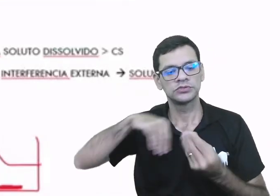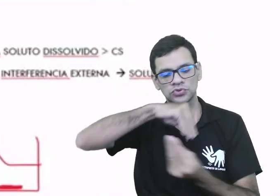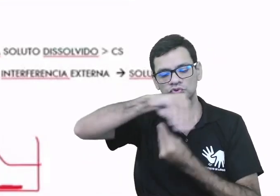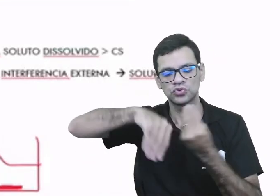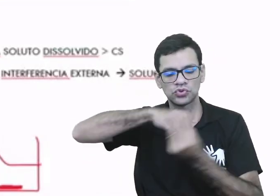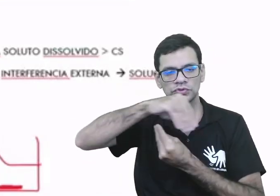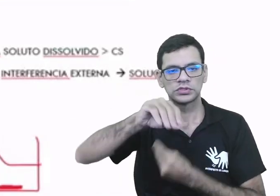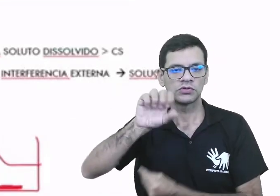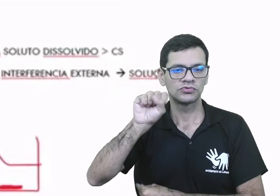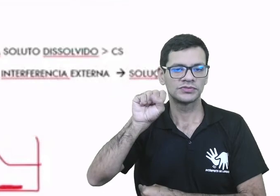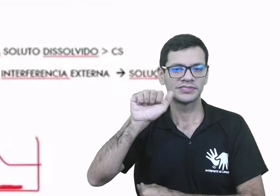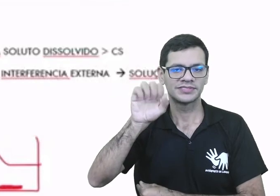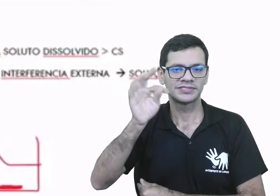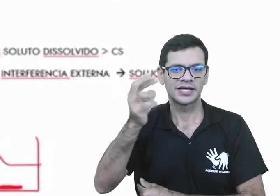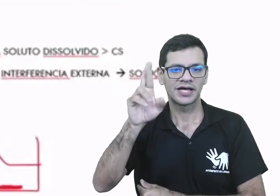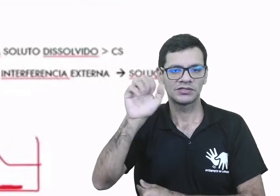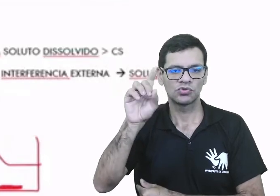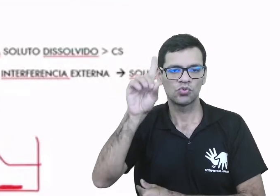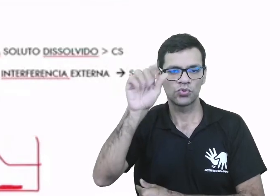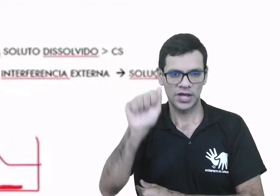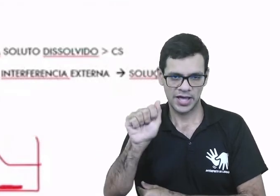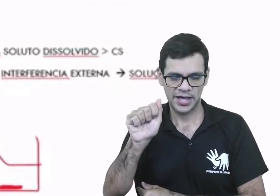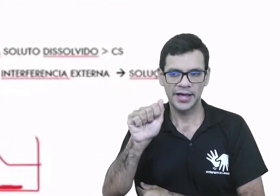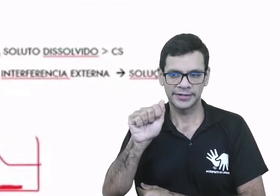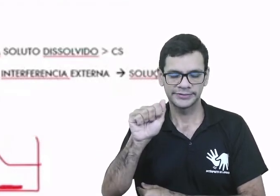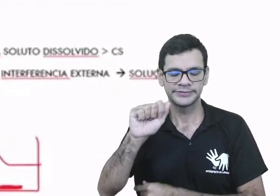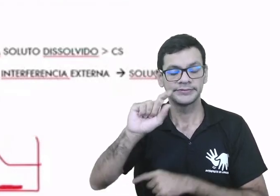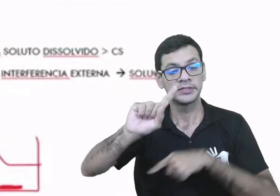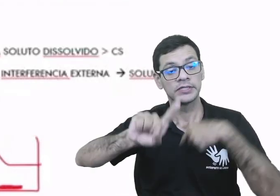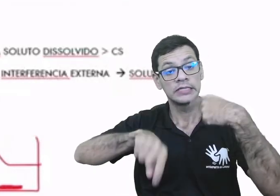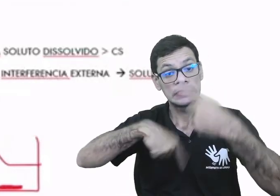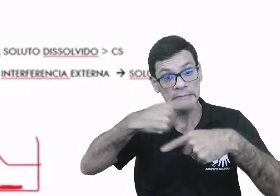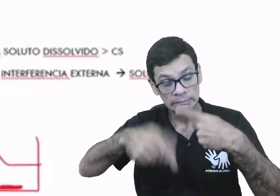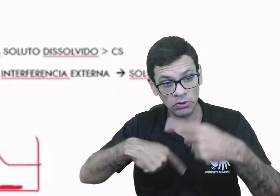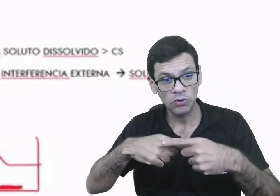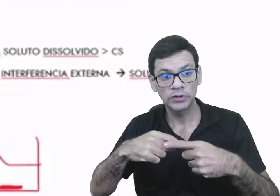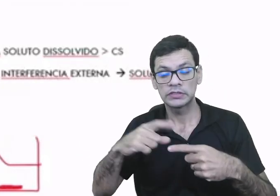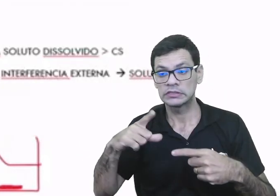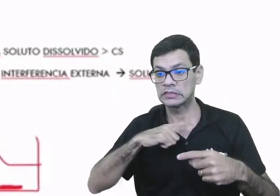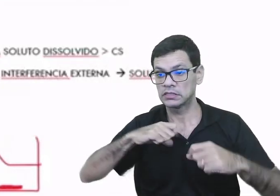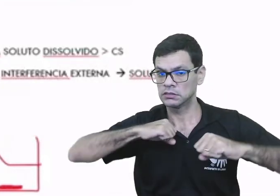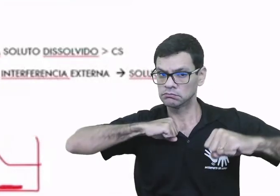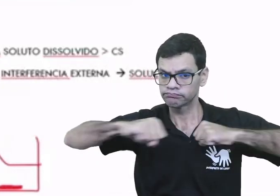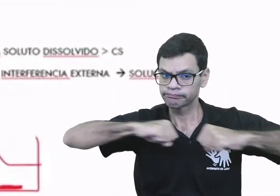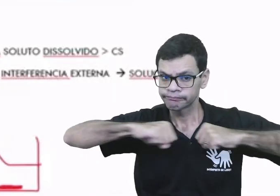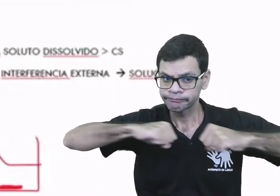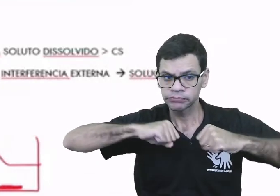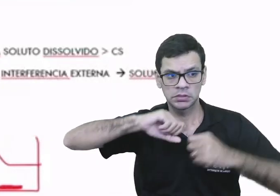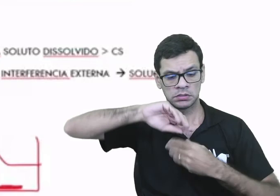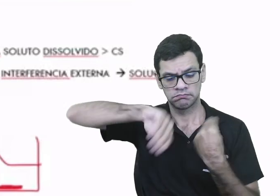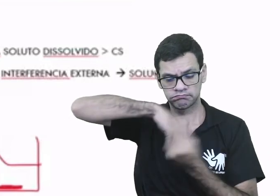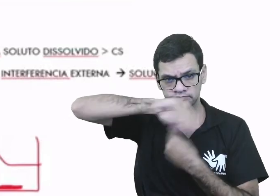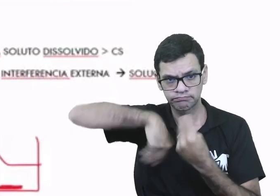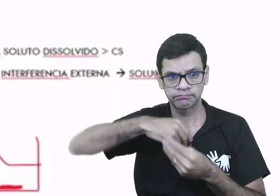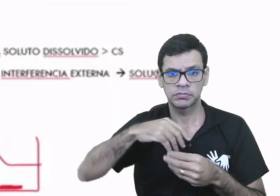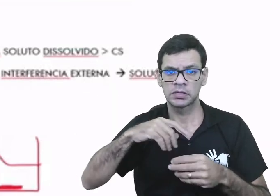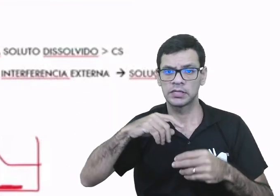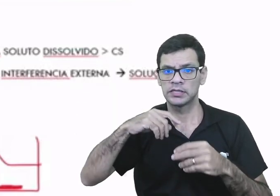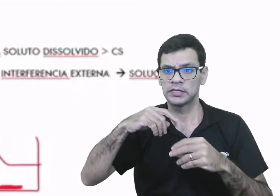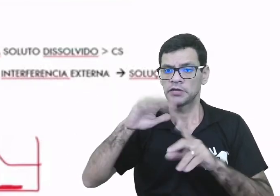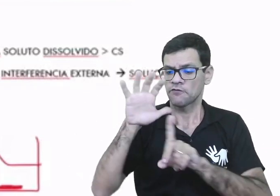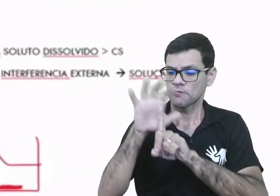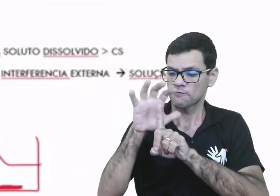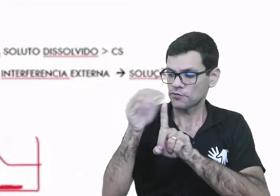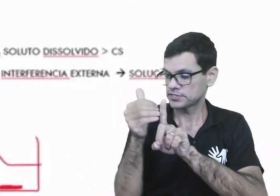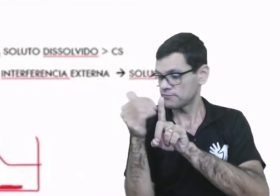uma solução que depois de passar pela solução supersaturada, ela teve uma agitação, uma turbulência, qualquer influência externa, e